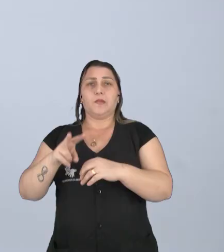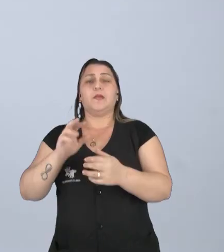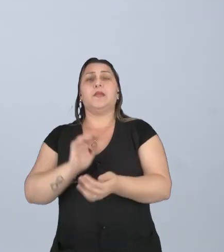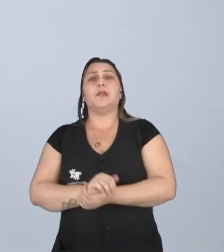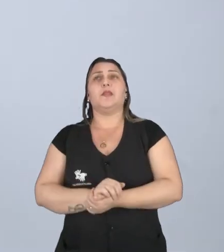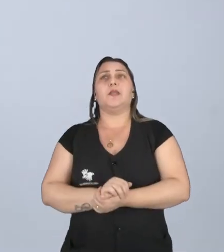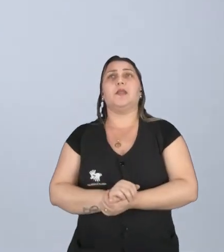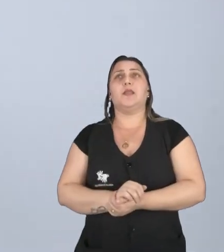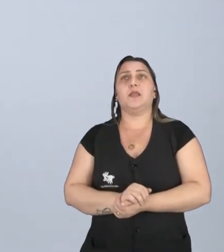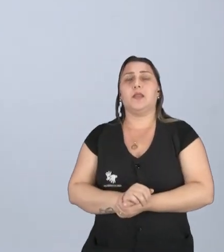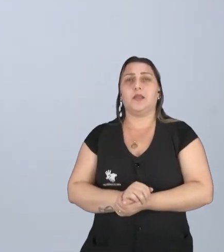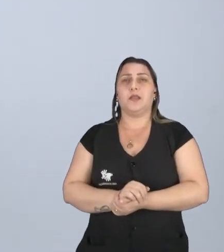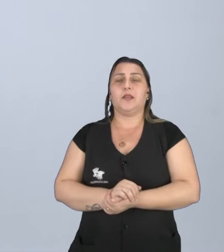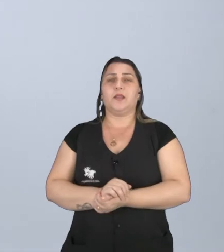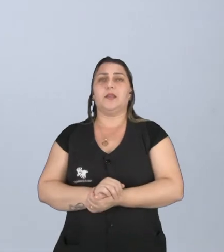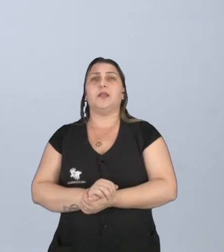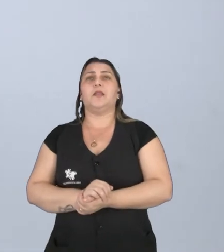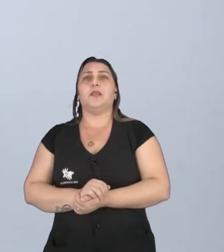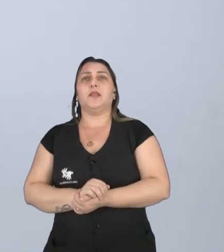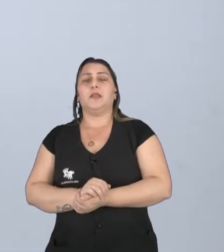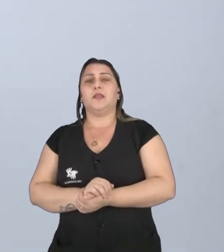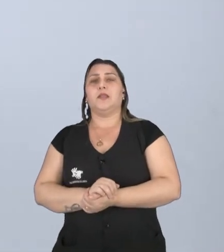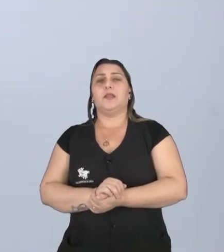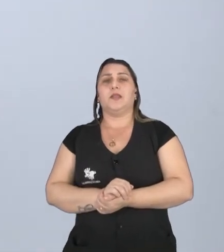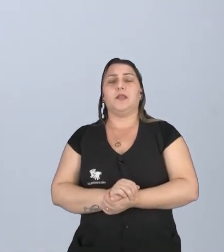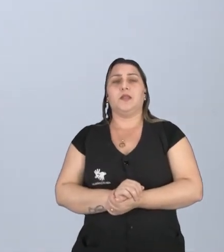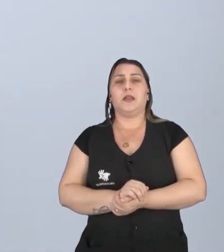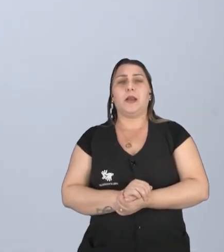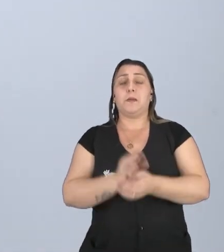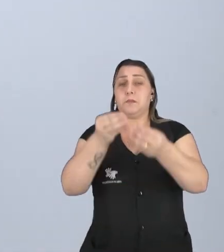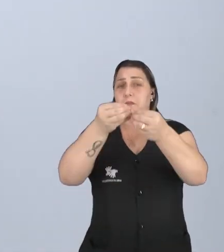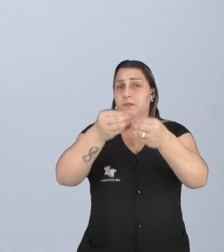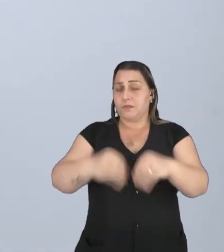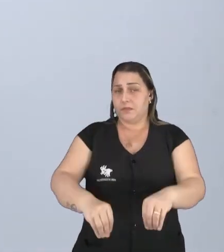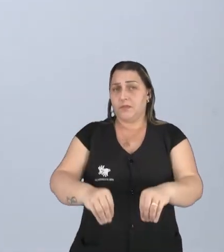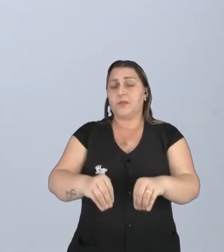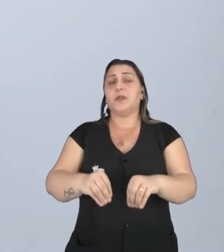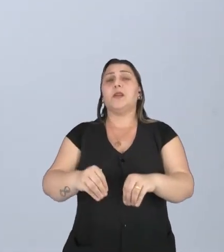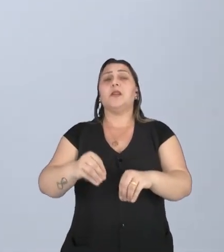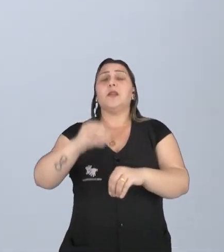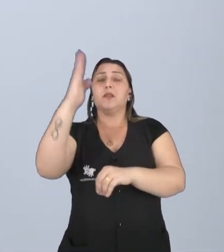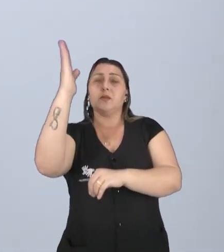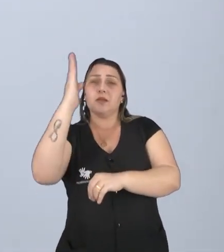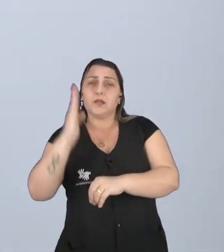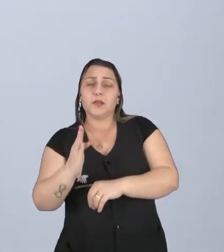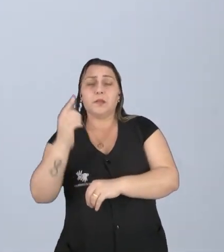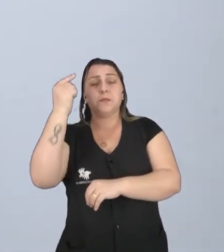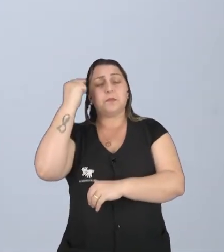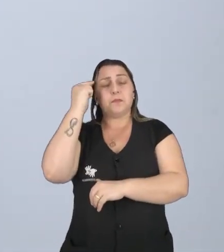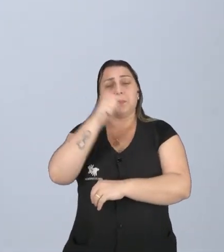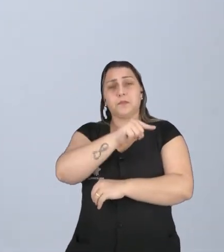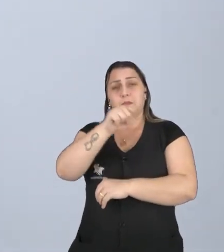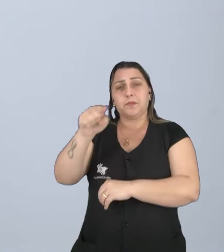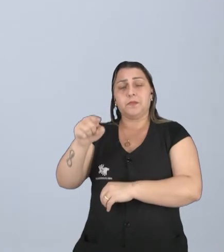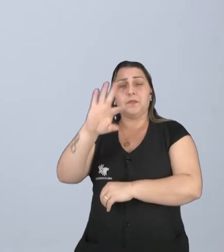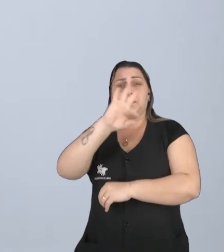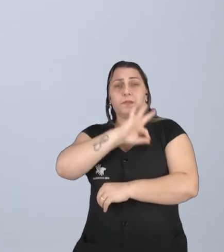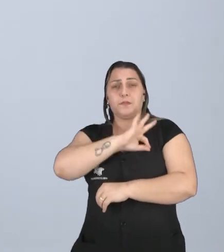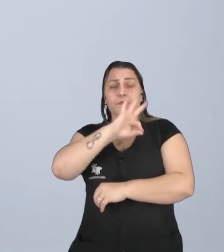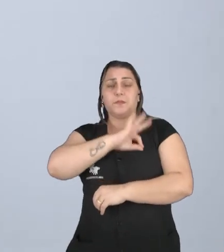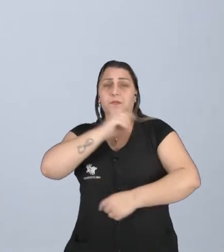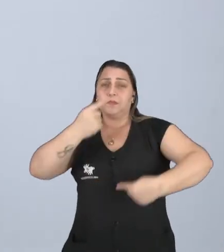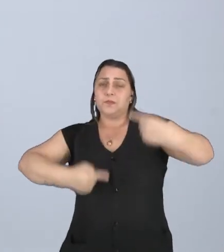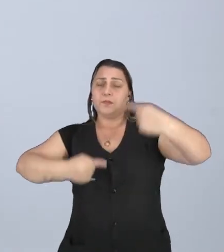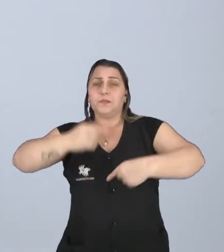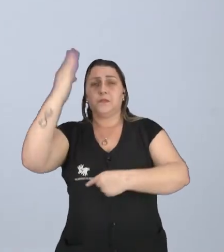os conservadores estão à mão de ferros, né, dentro desse contexto do Brasil, e imaginem vocês, a política